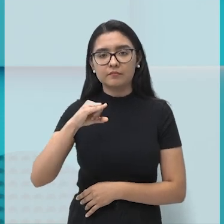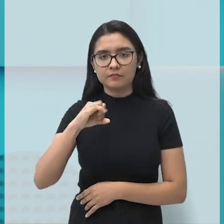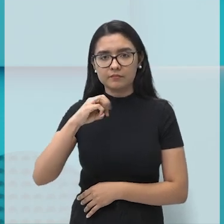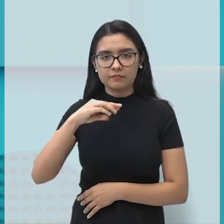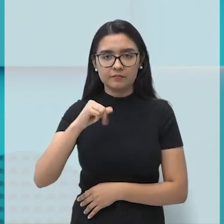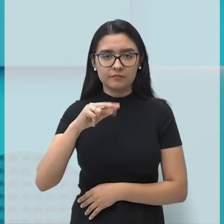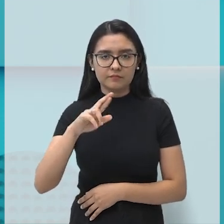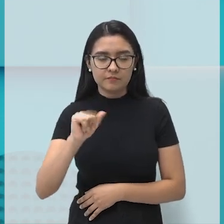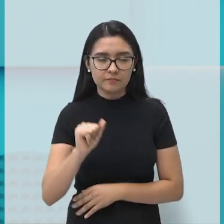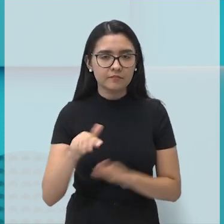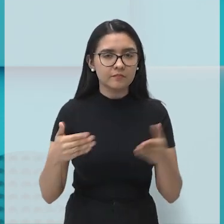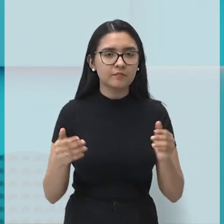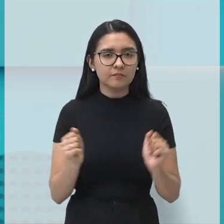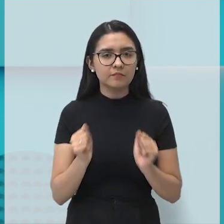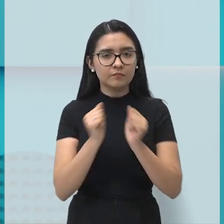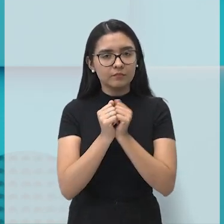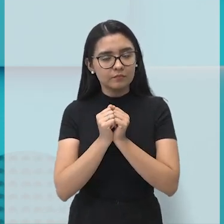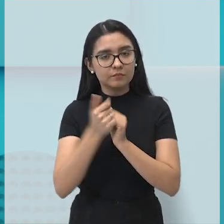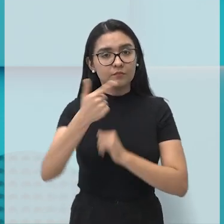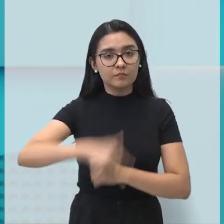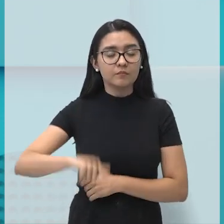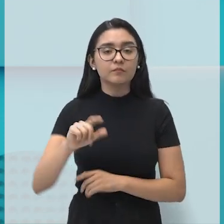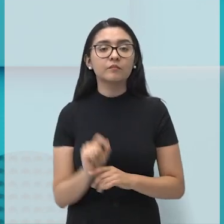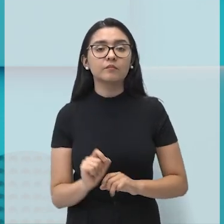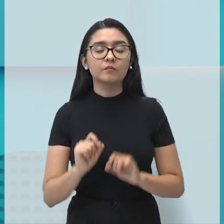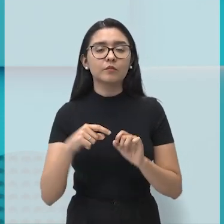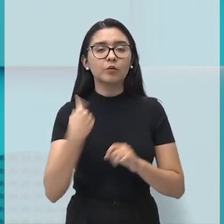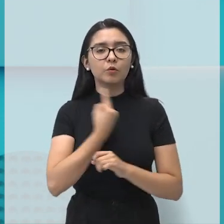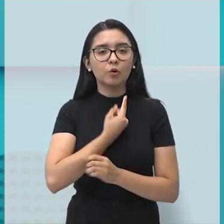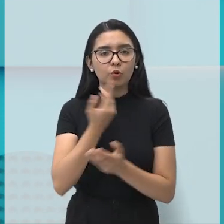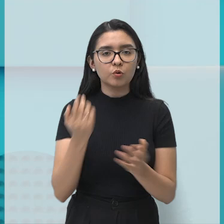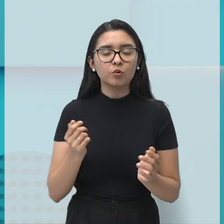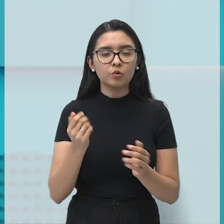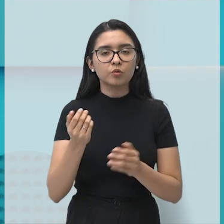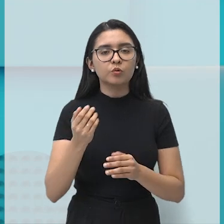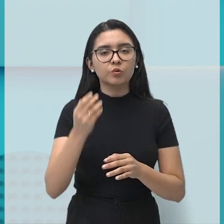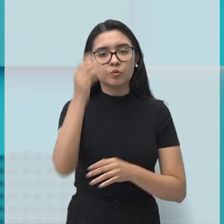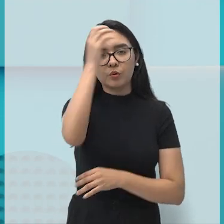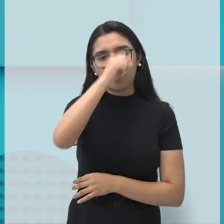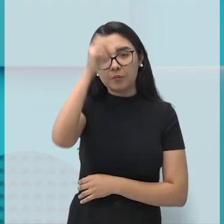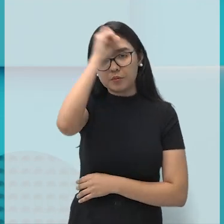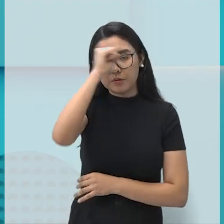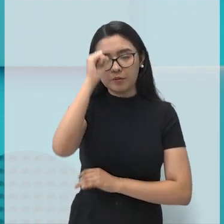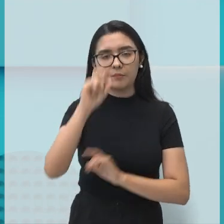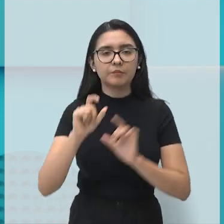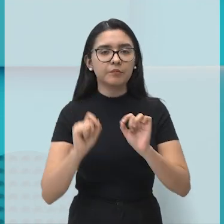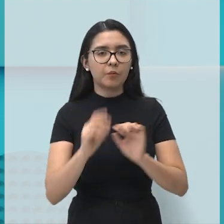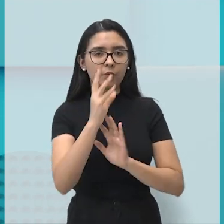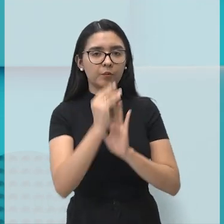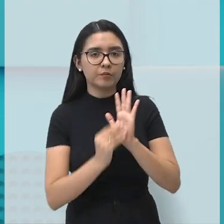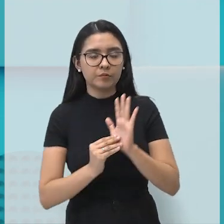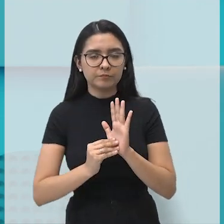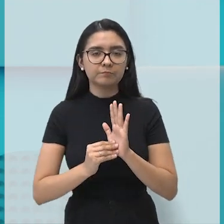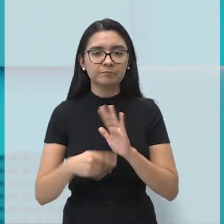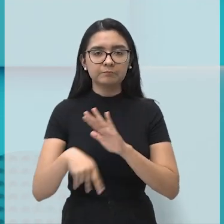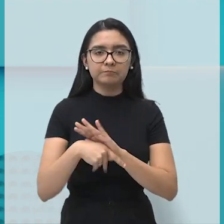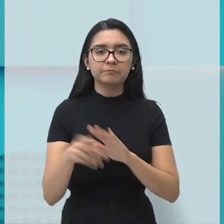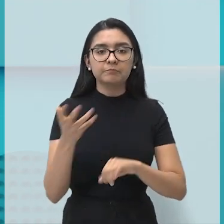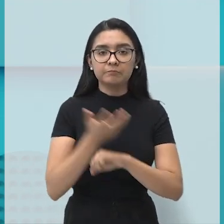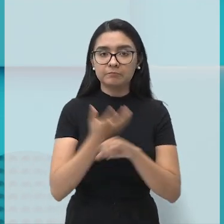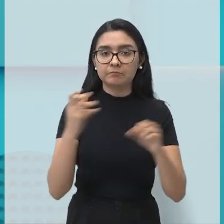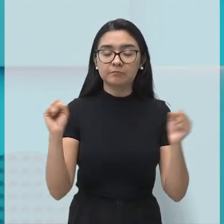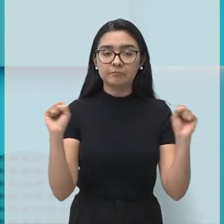estou aqui novamente com vocês para nós explorarmos, conhecermos mais um conteúdo de Educação